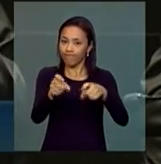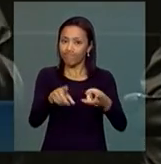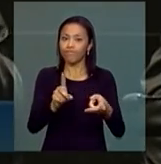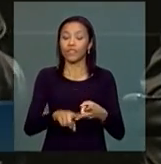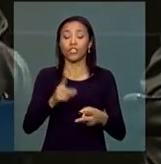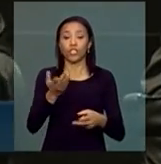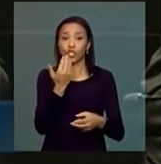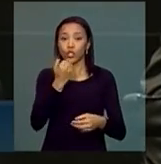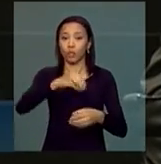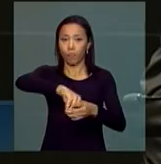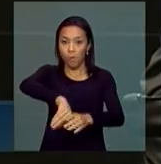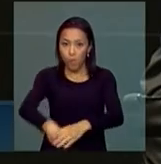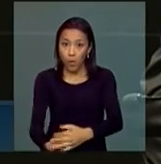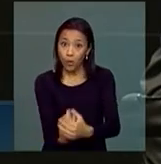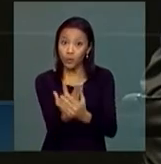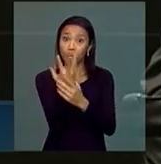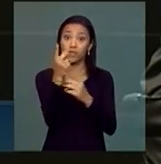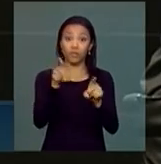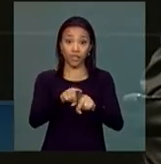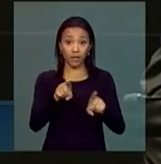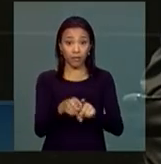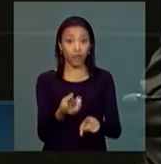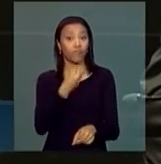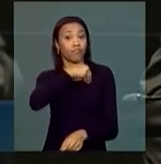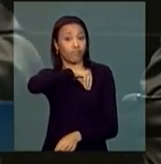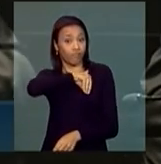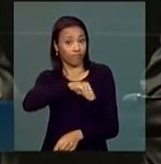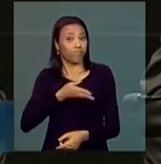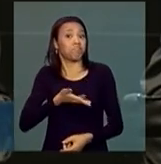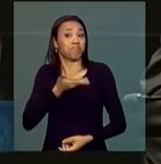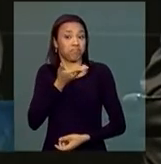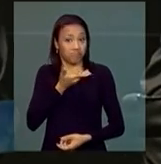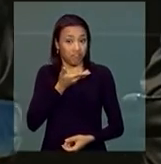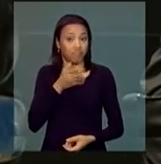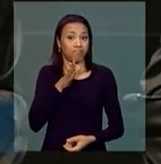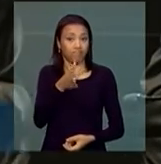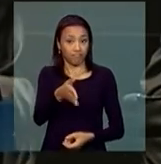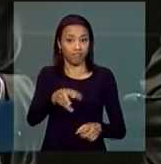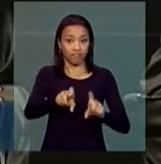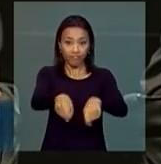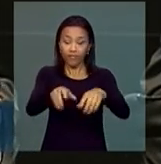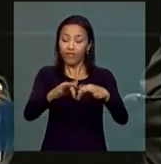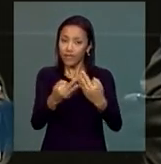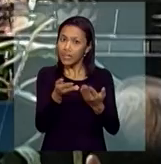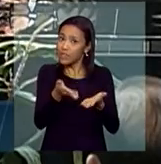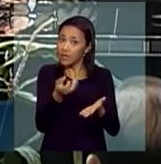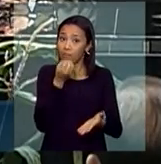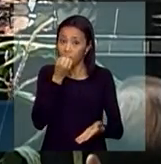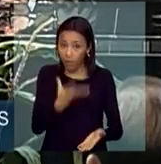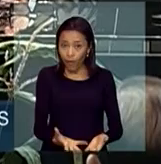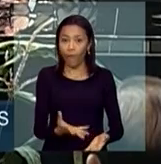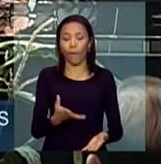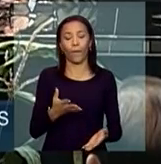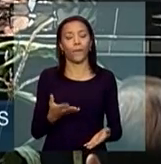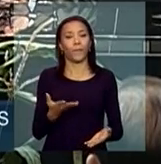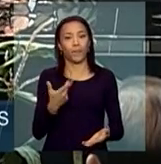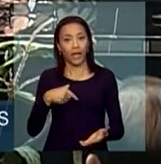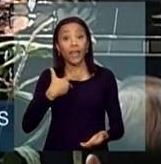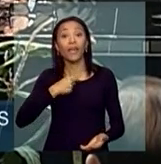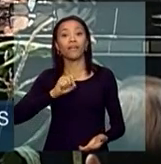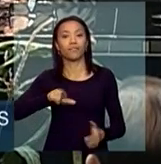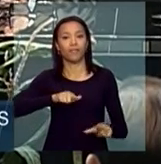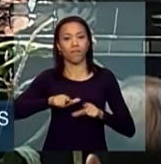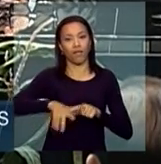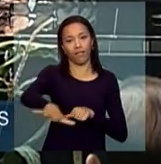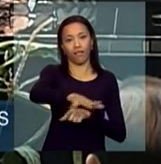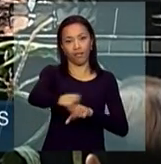de aumento de renda do trabalho na agricultura familiar. Isso significa investir. Isso é bom para a agricultura familiar, isso é